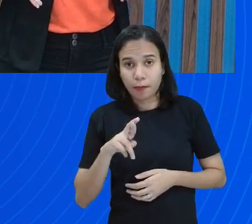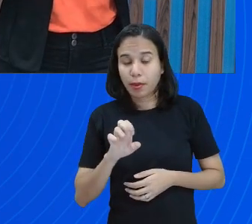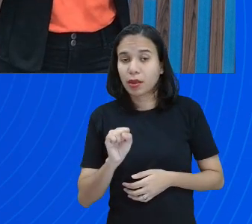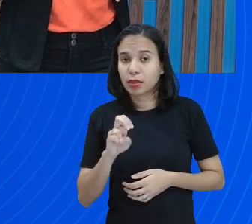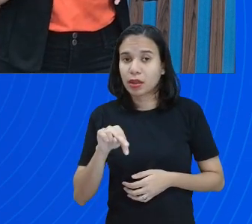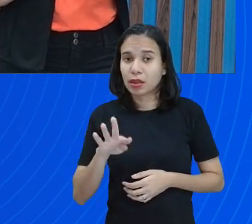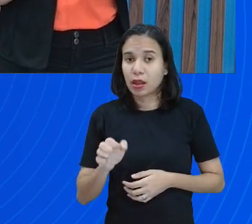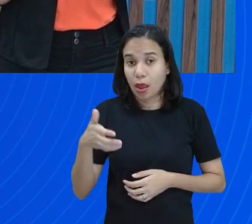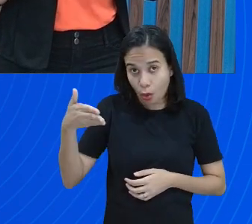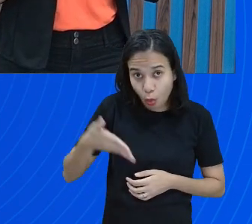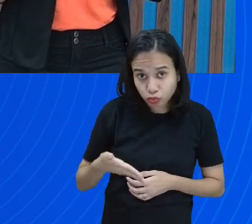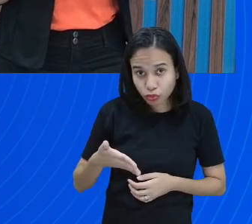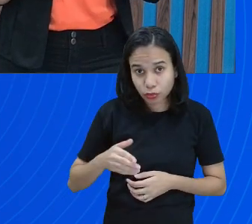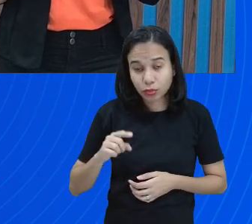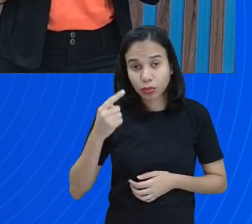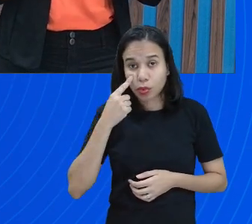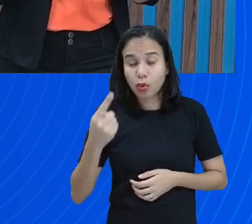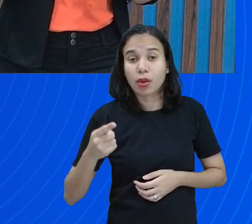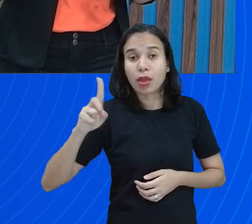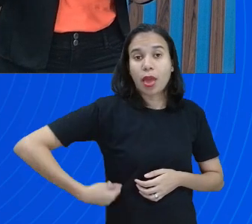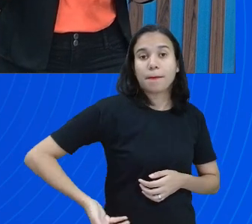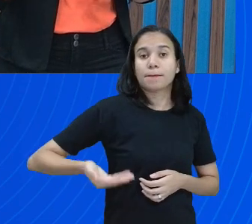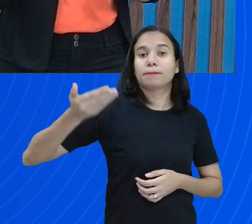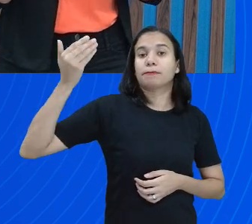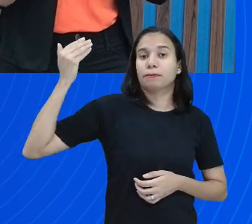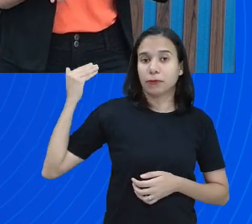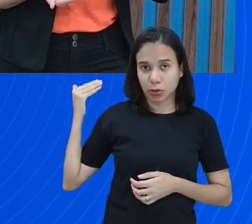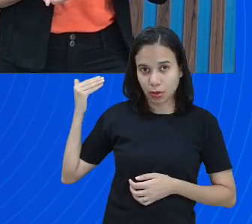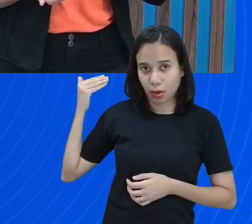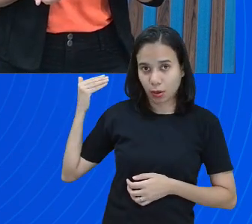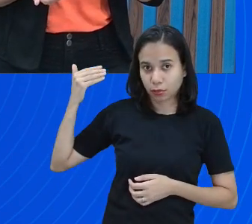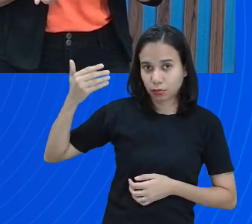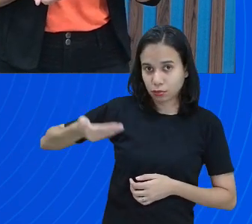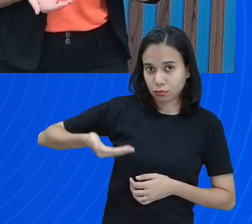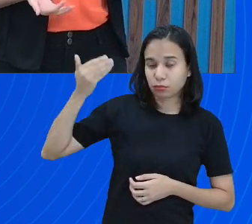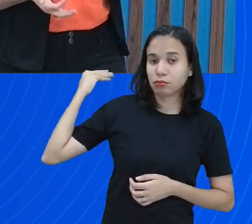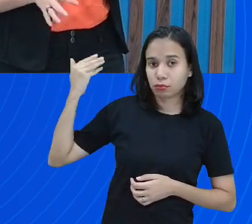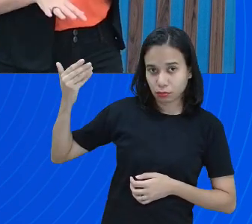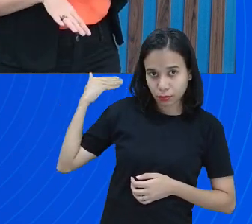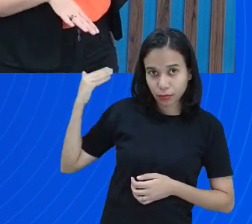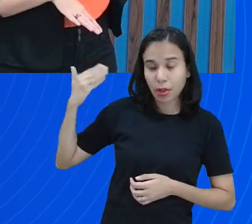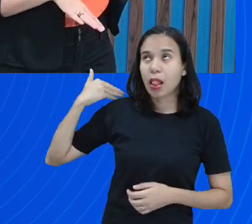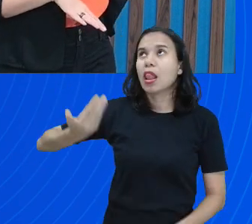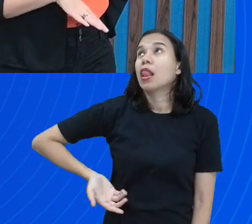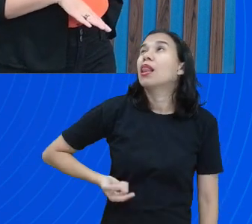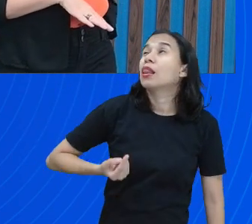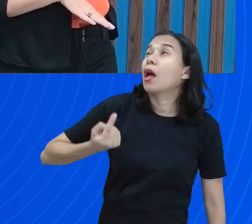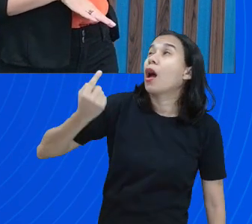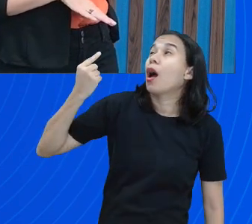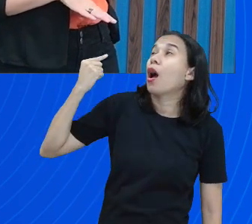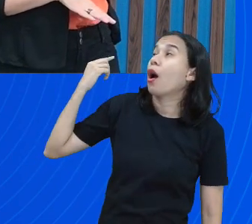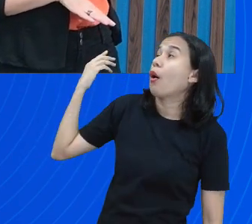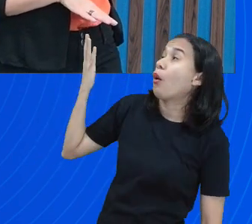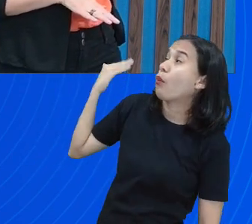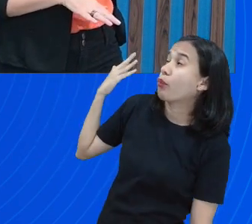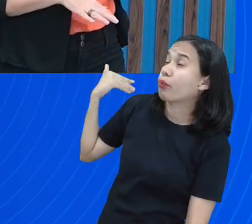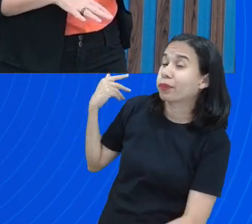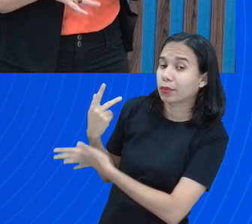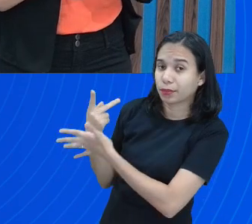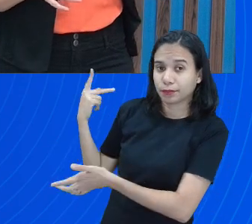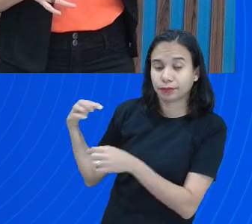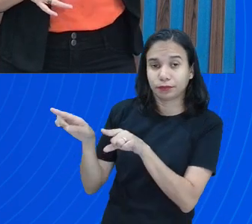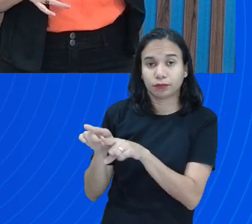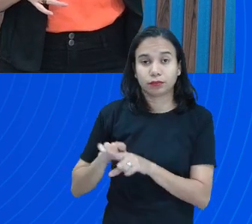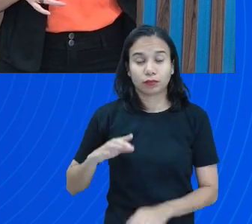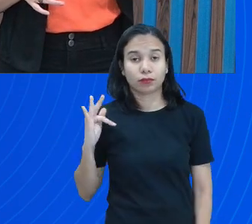nesse momento. No pretérito, o pretérito é a mesma coisa que passado, então foi alguma coisa que já aconteceu. E